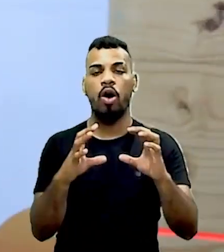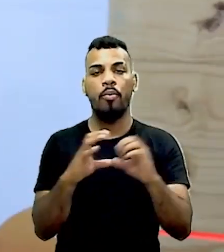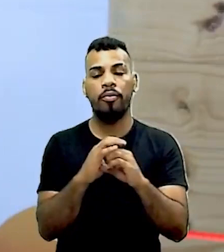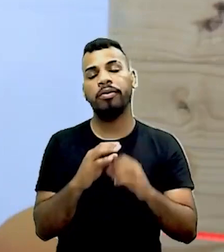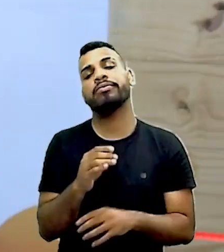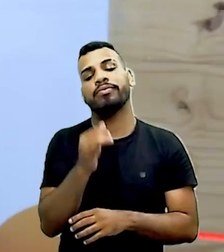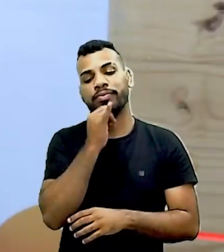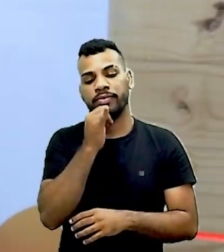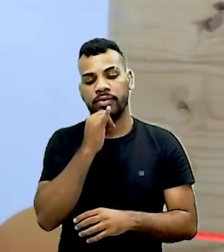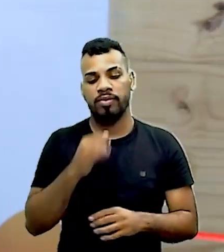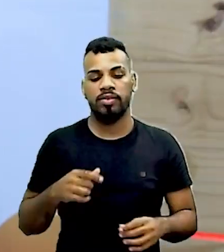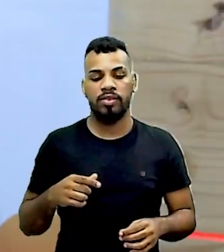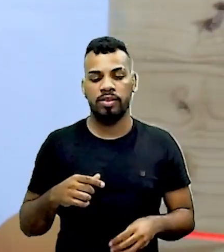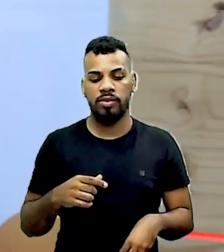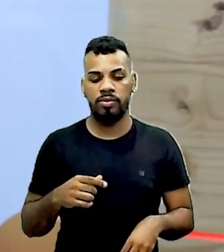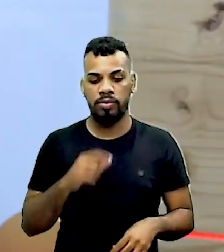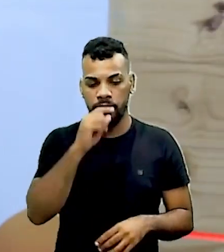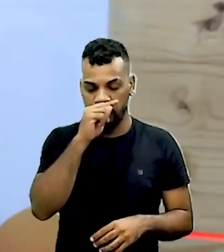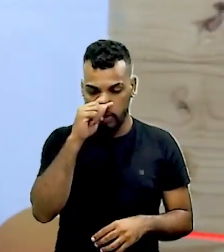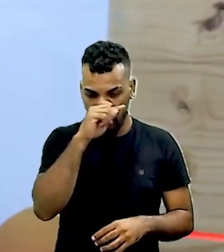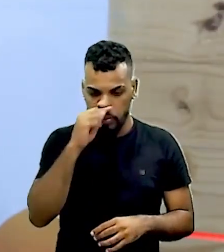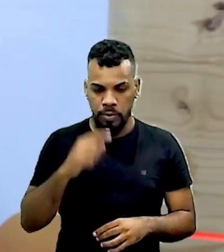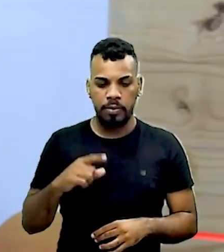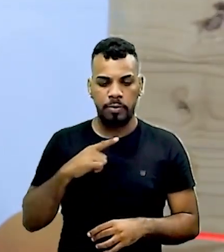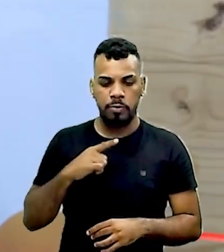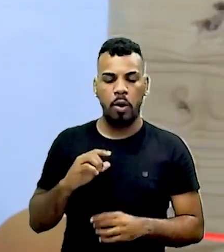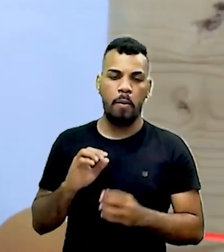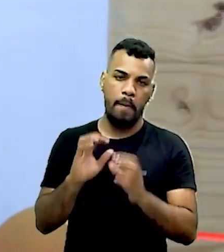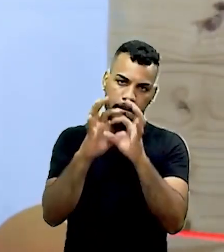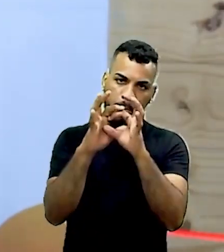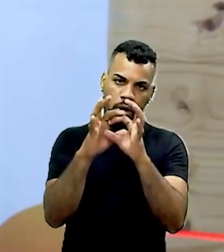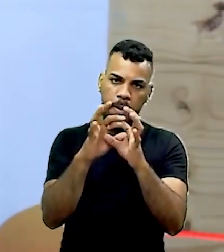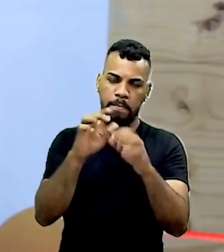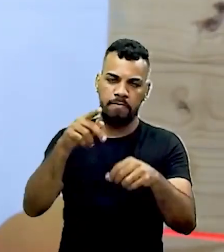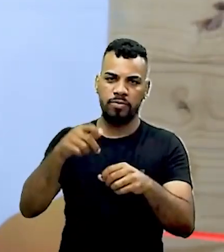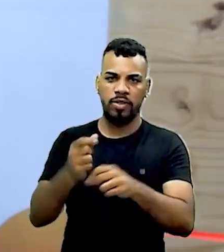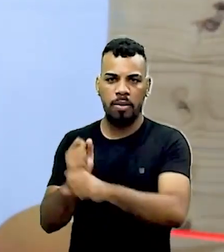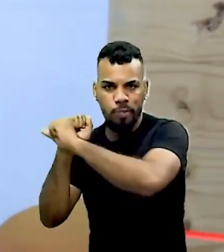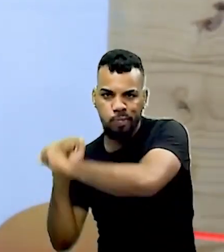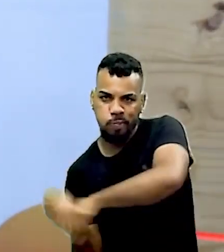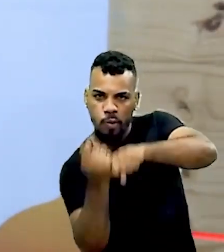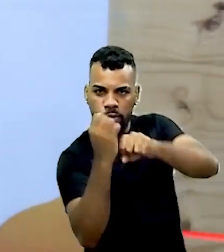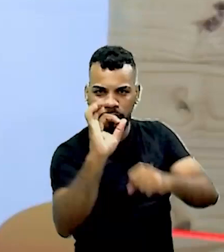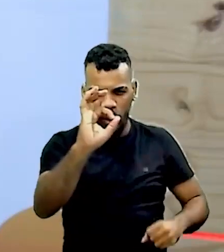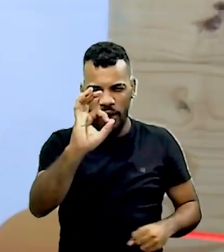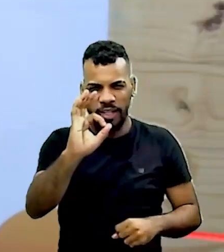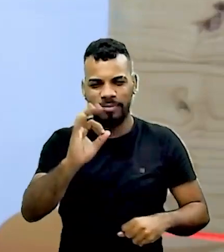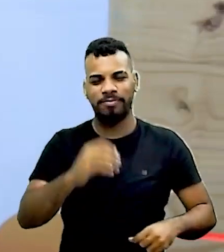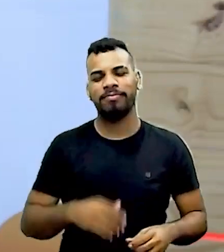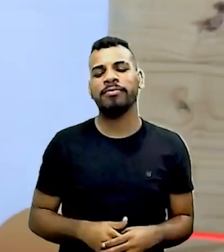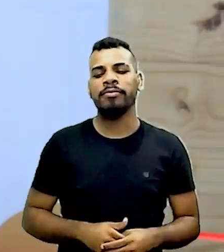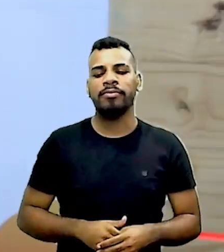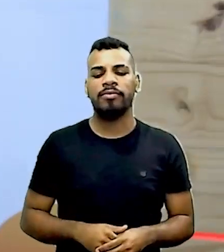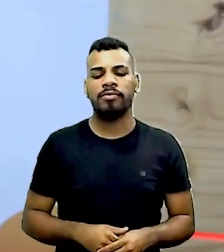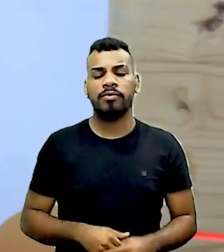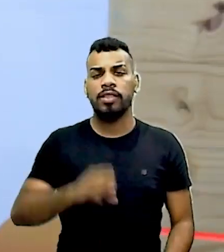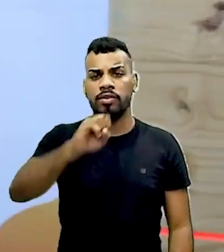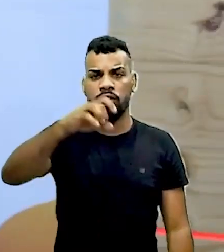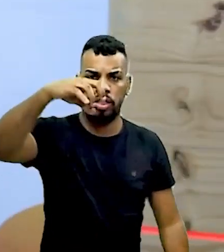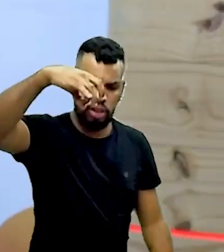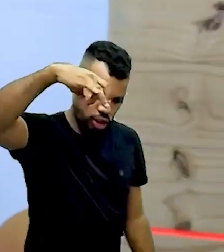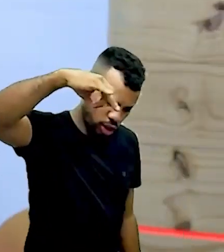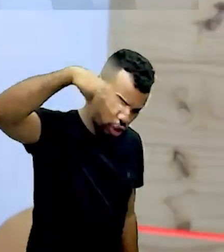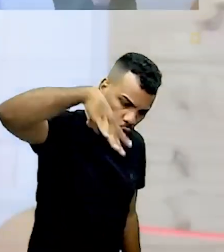você pega uma bolinha de plástico na mão, ou então uma bolinha de tênis, qualquer coisa, e se você jogar no